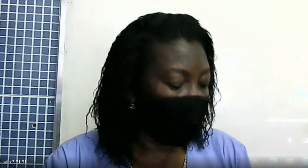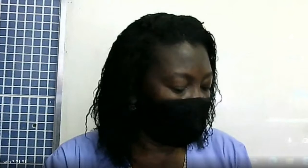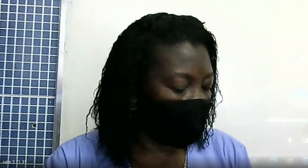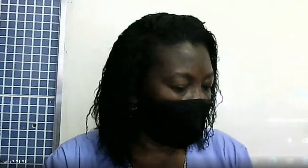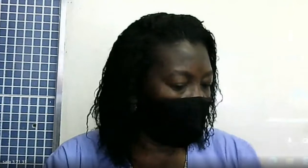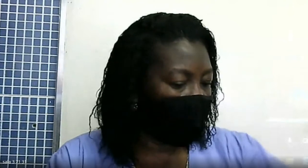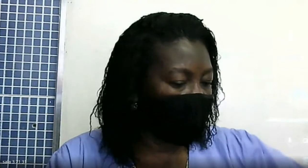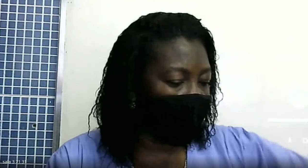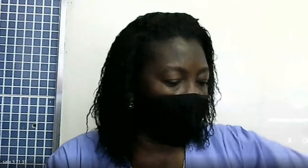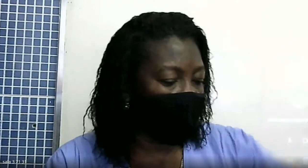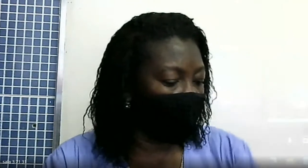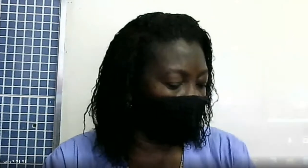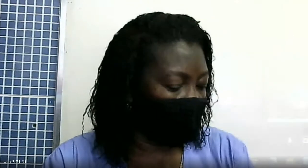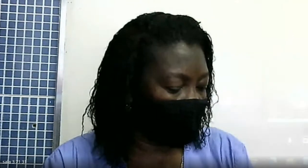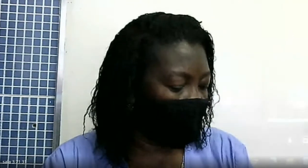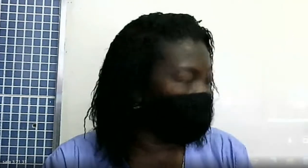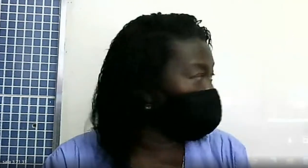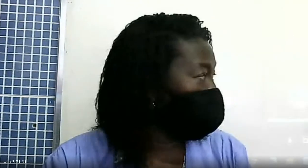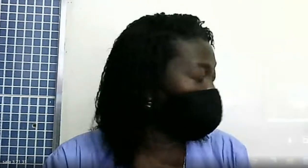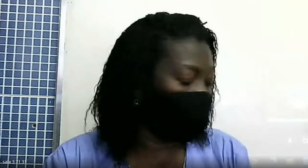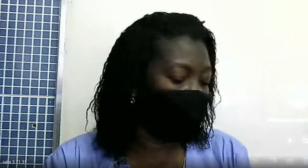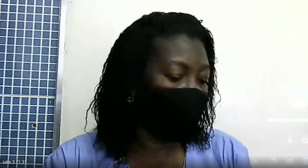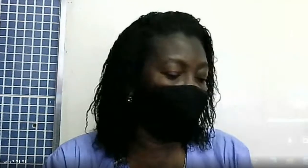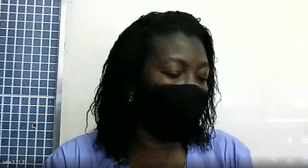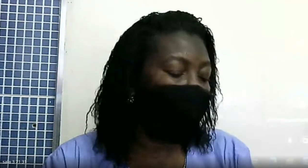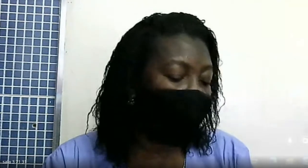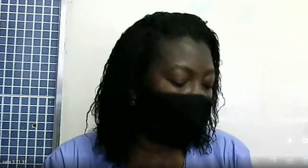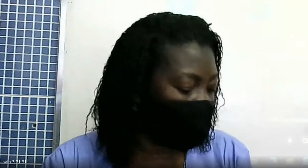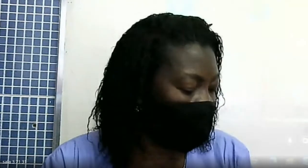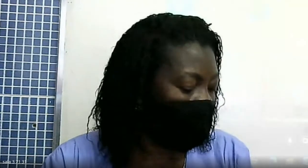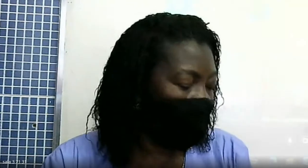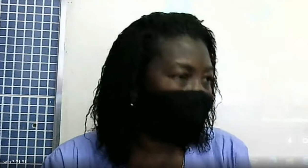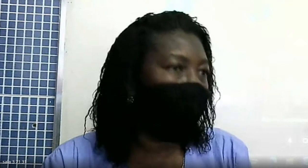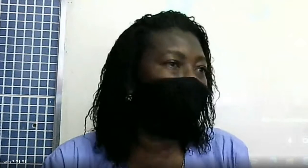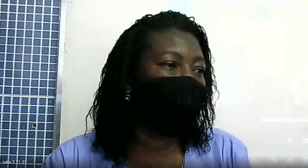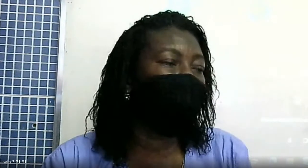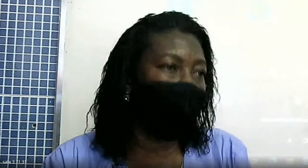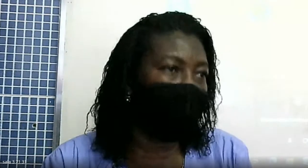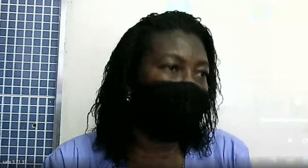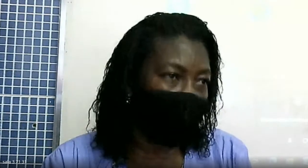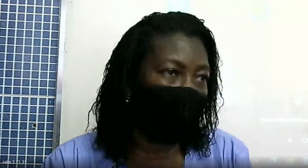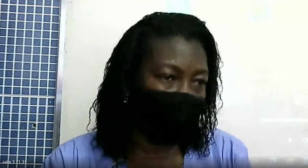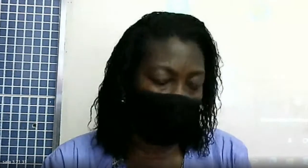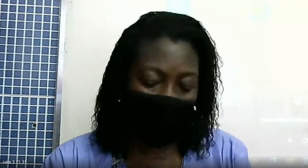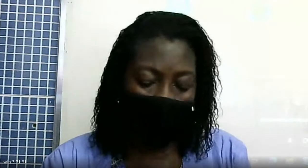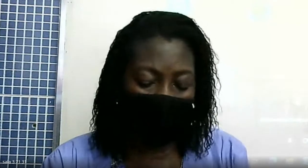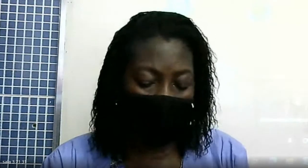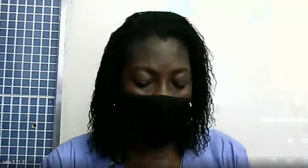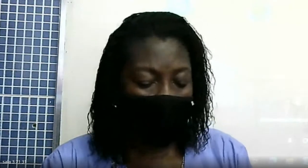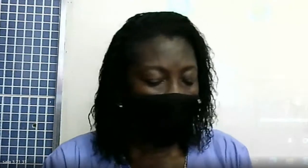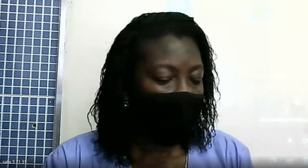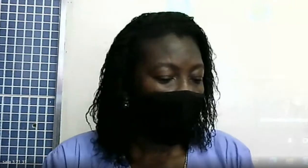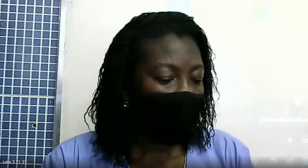O livro, né, começa lá, o capítulo 7, começa na página 86, tá?